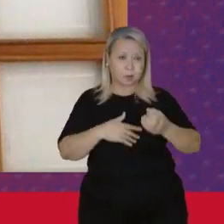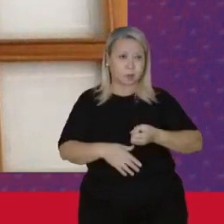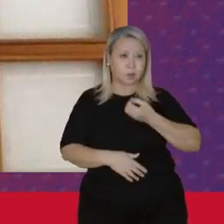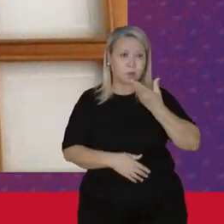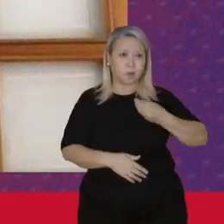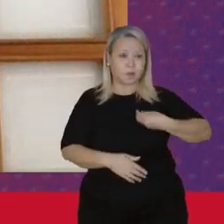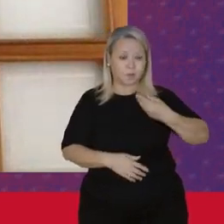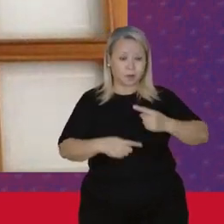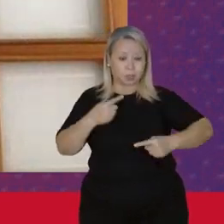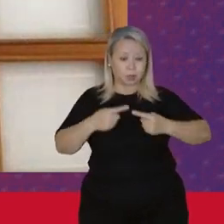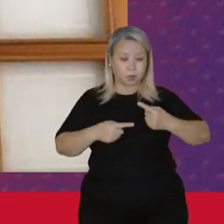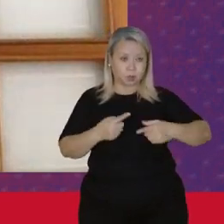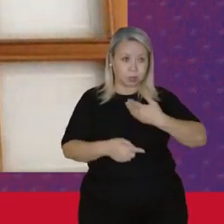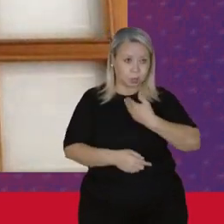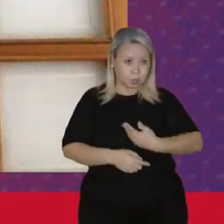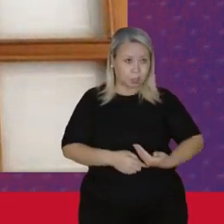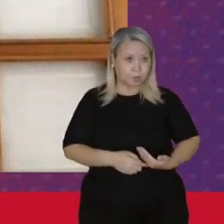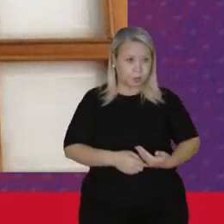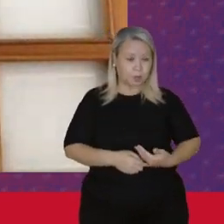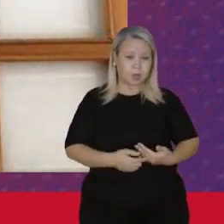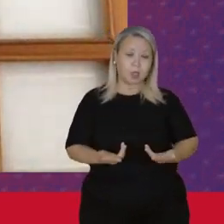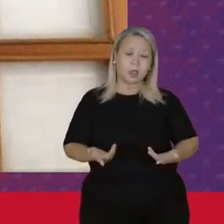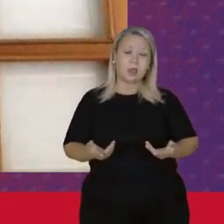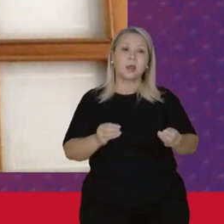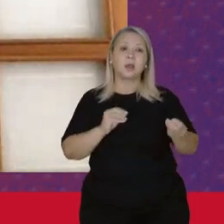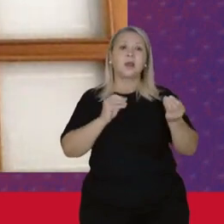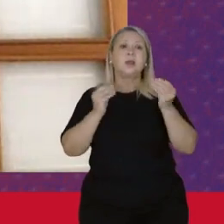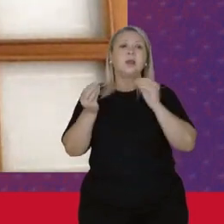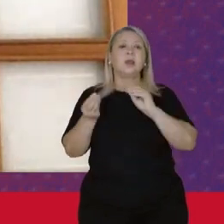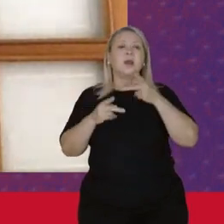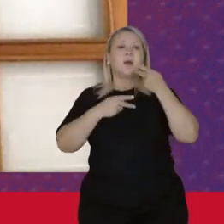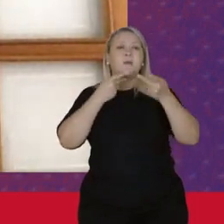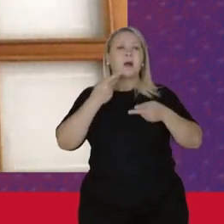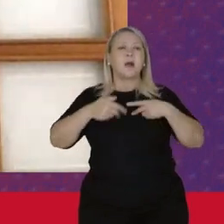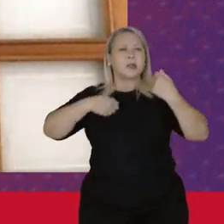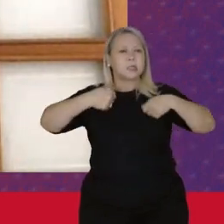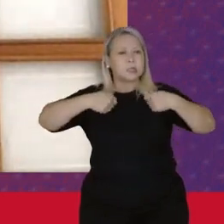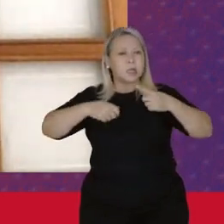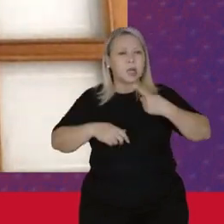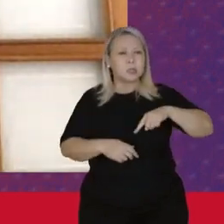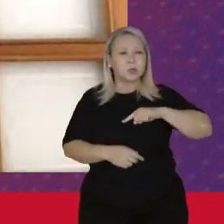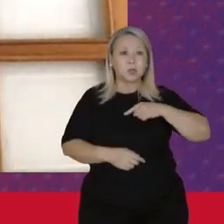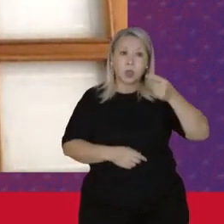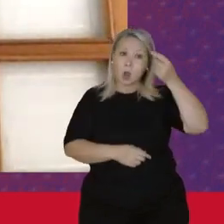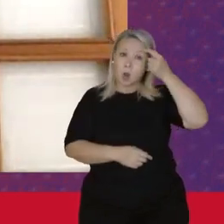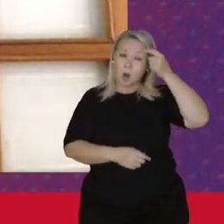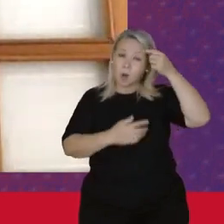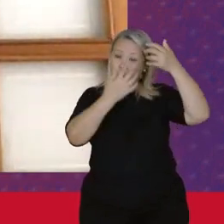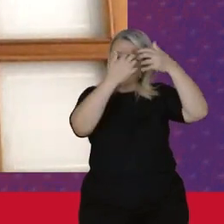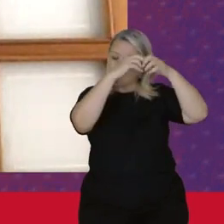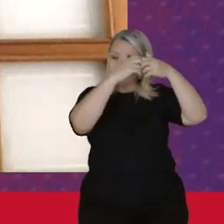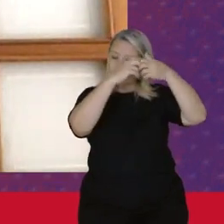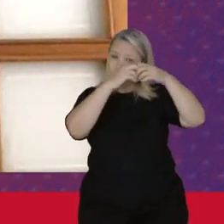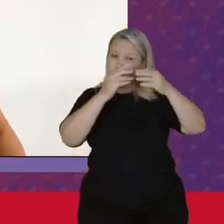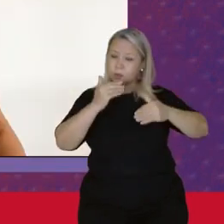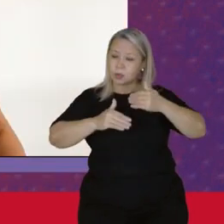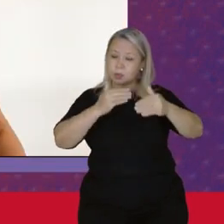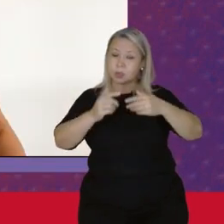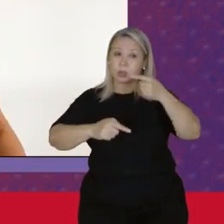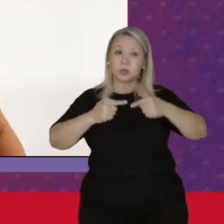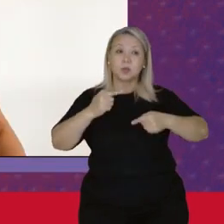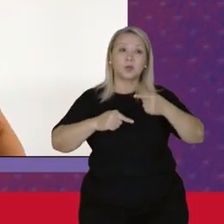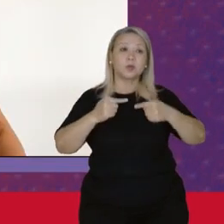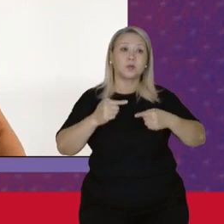em políticas públicas, né, e colocar um pouco essa necessidade da gente pensar uma nova geração de políticas